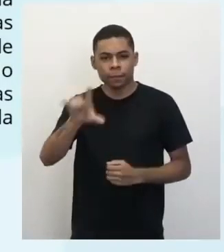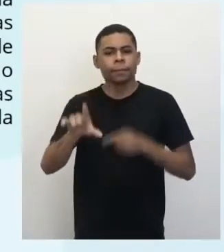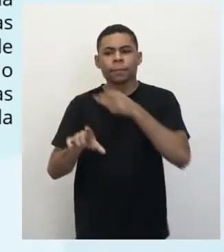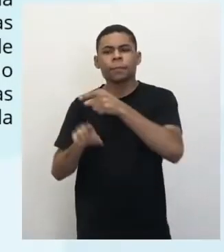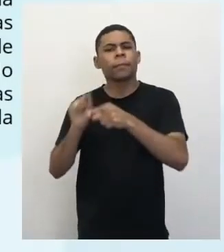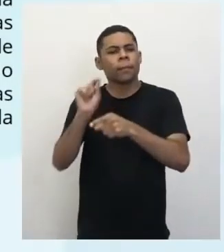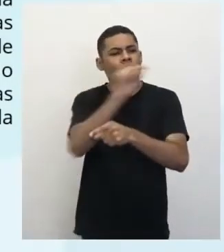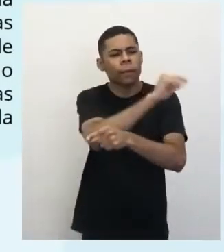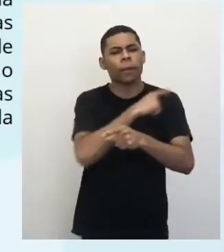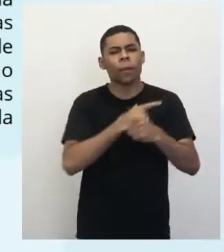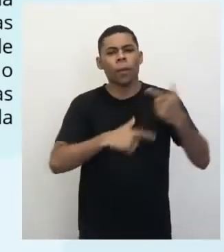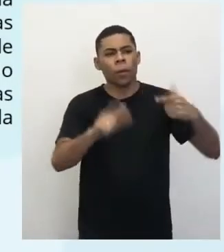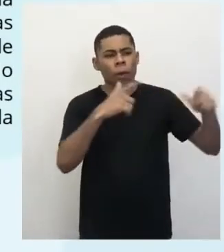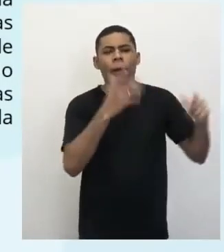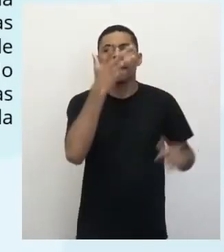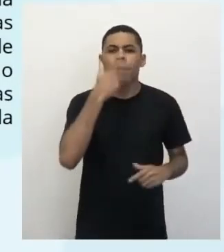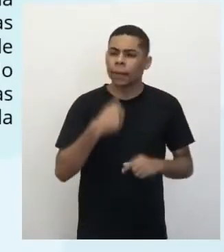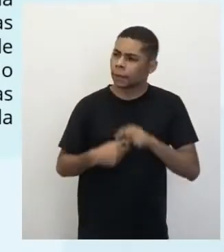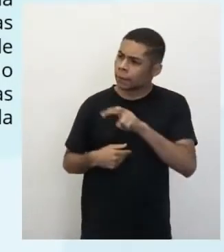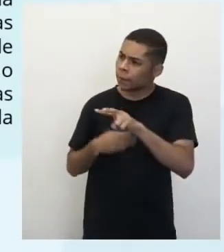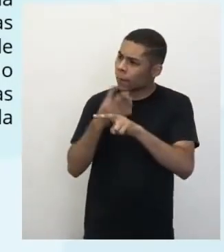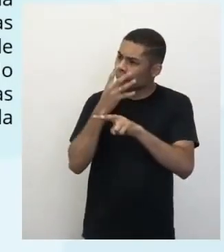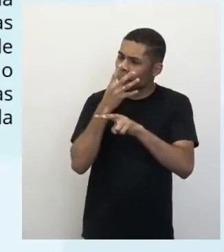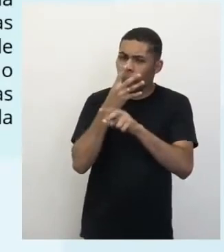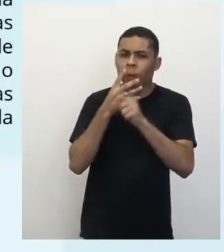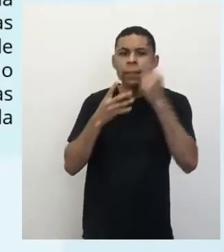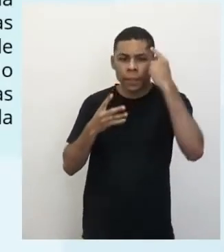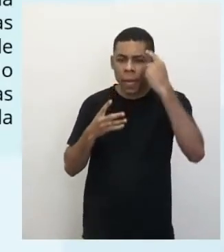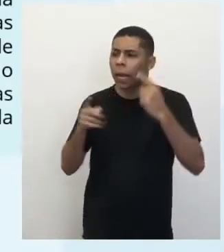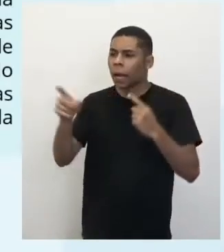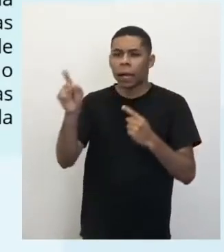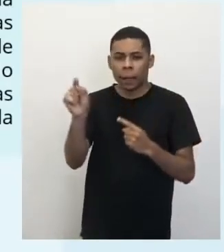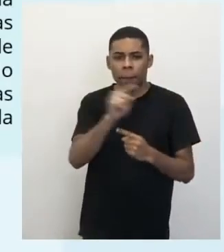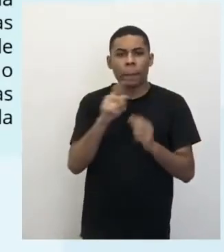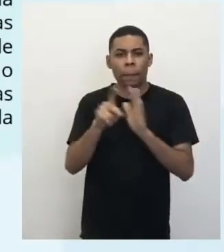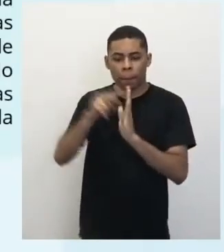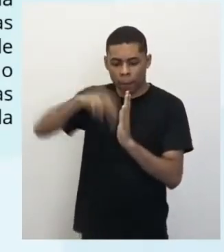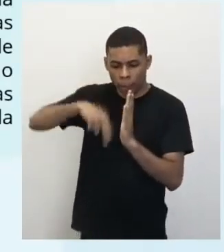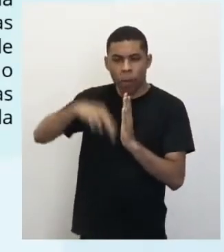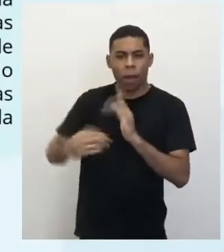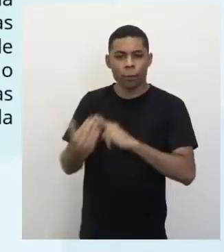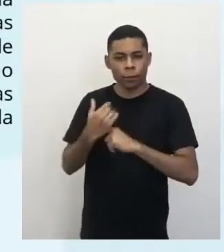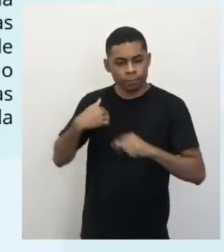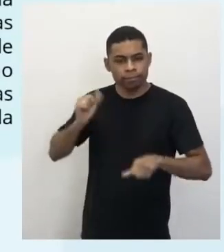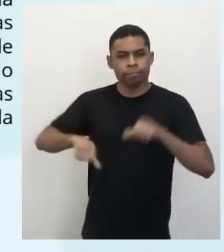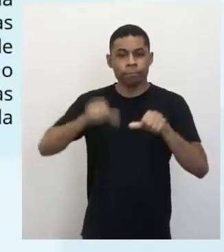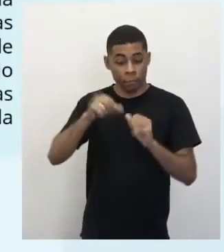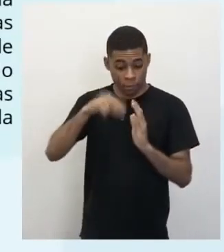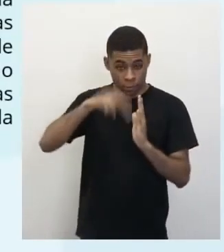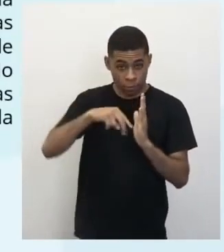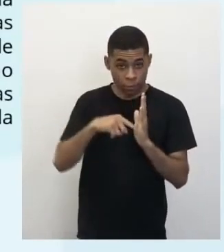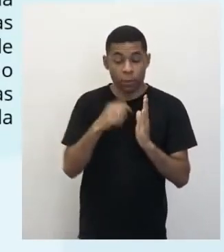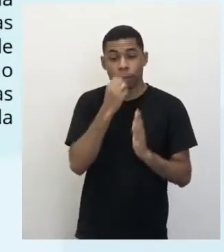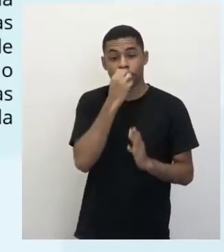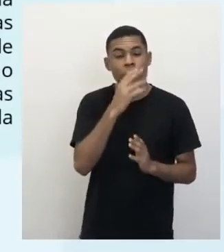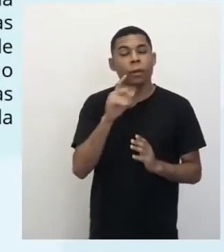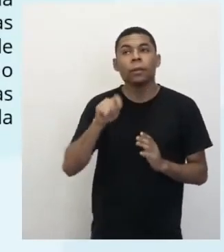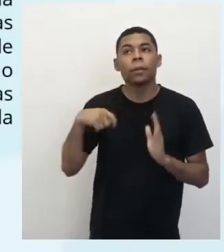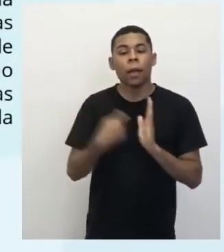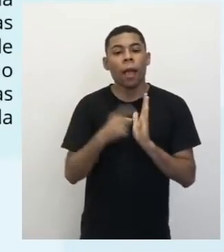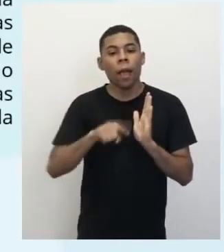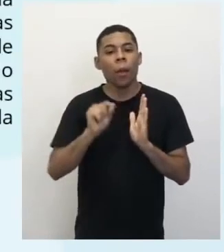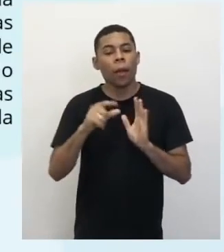crianças tomem como exemplo e entendam o poder de transformação da leitura. A leitura é uma ferramenta de